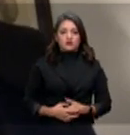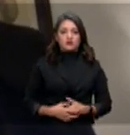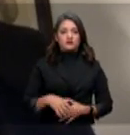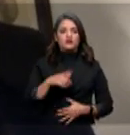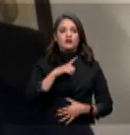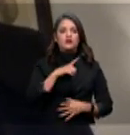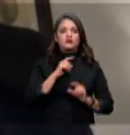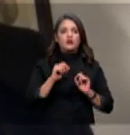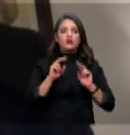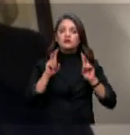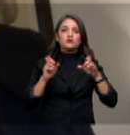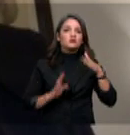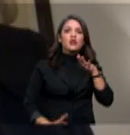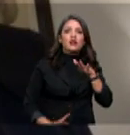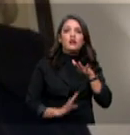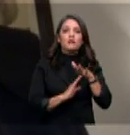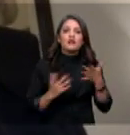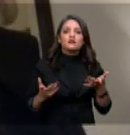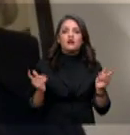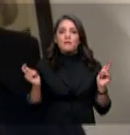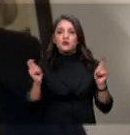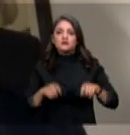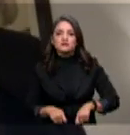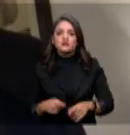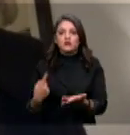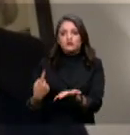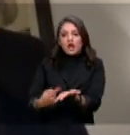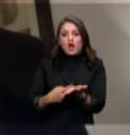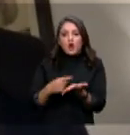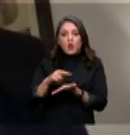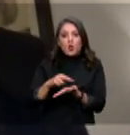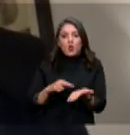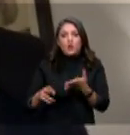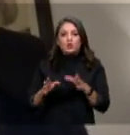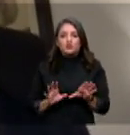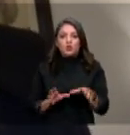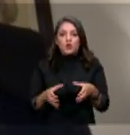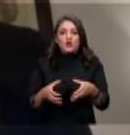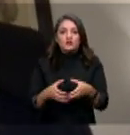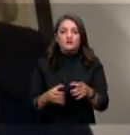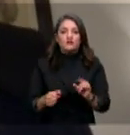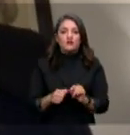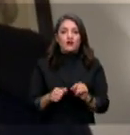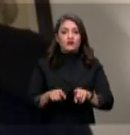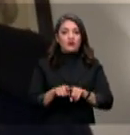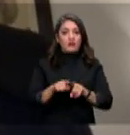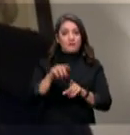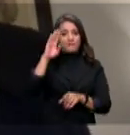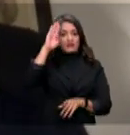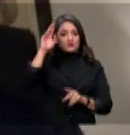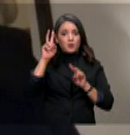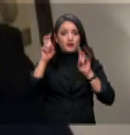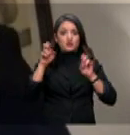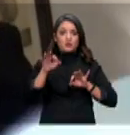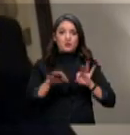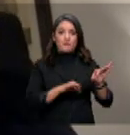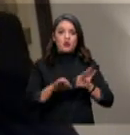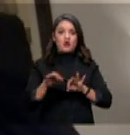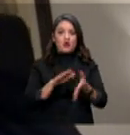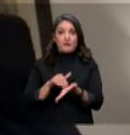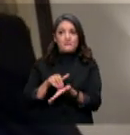os limites e possibilidades de negociações coletivas, especificamente em relação aos programas de